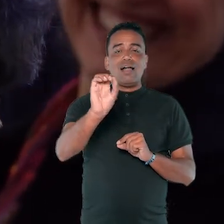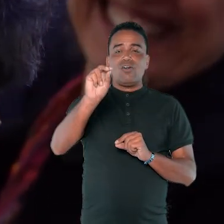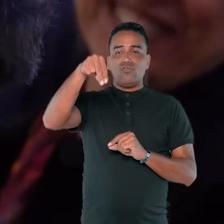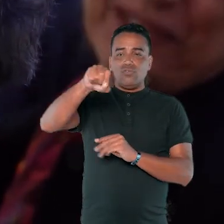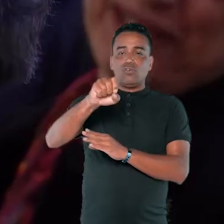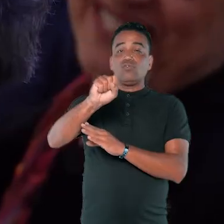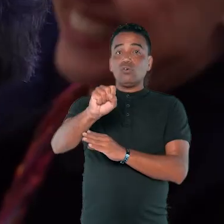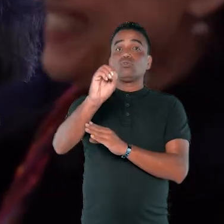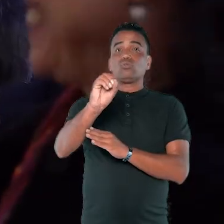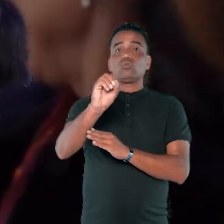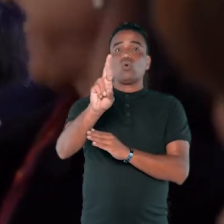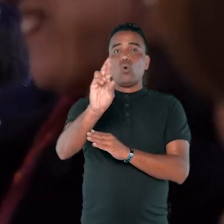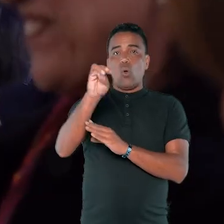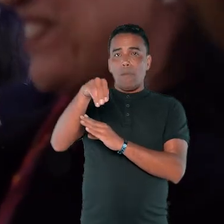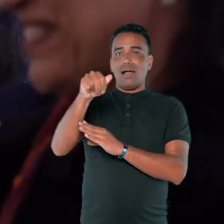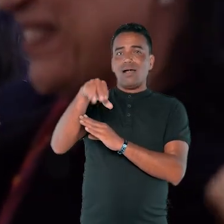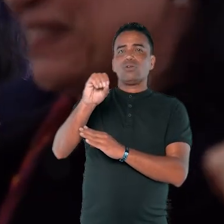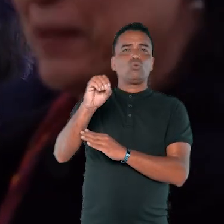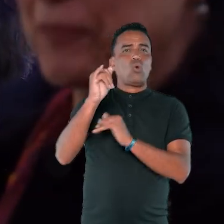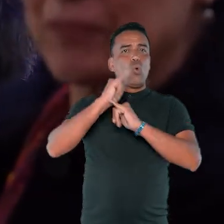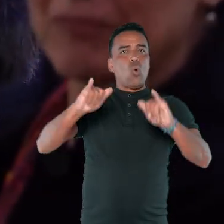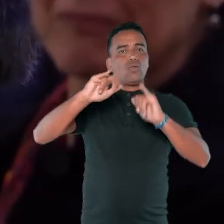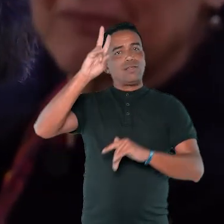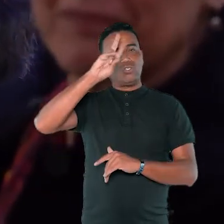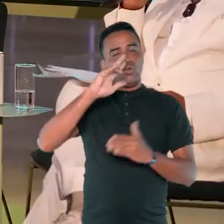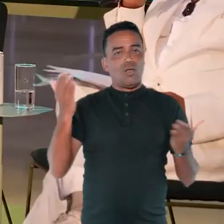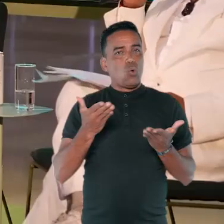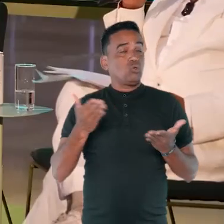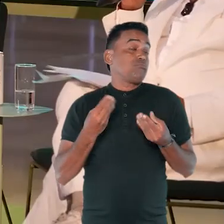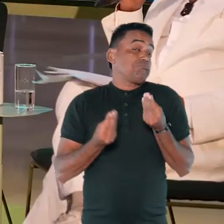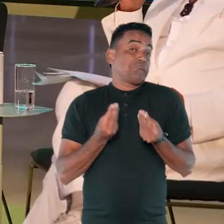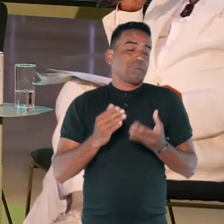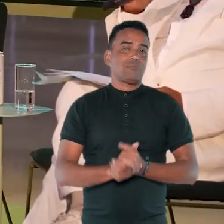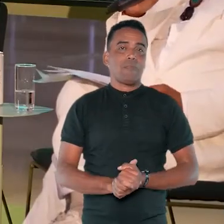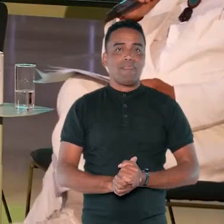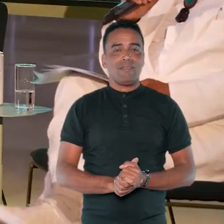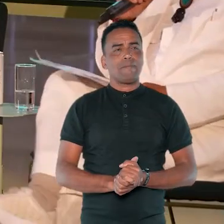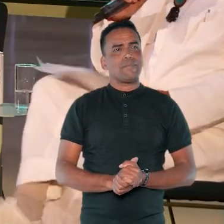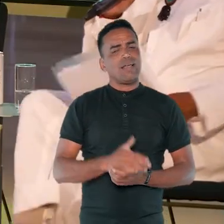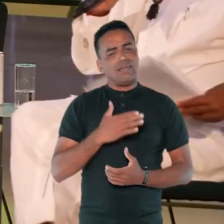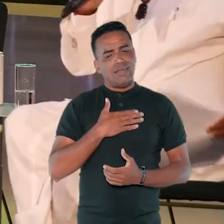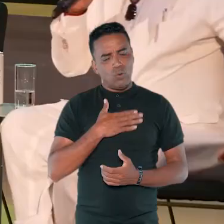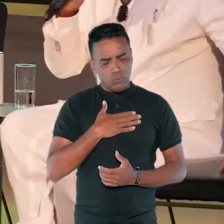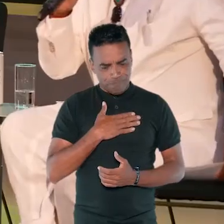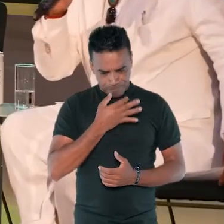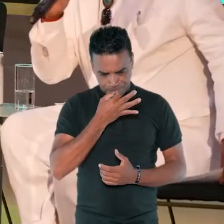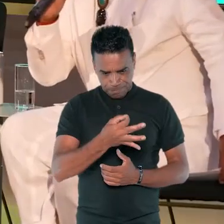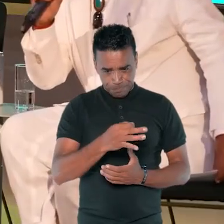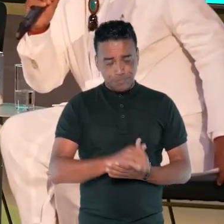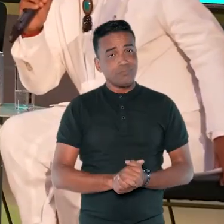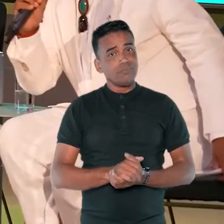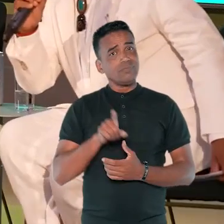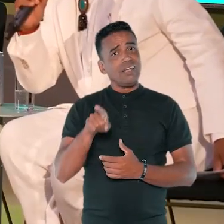nos contando essa história hoje? A impressão que eu tenho é que ele